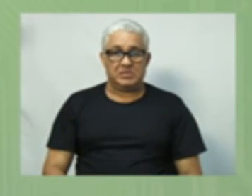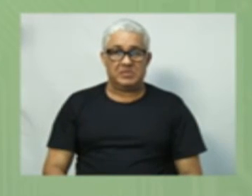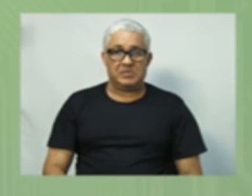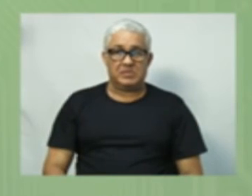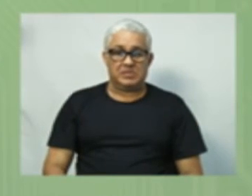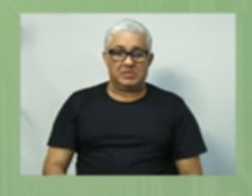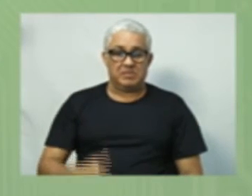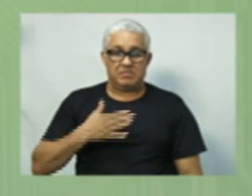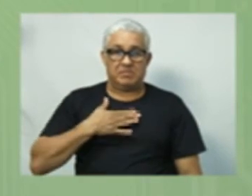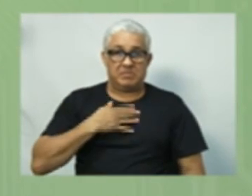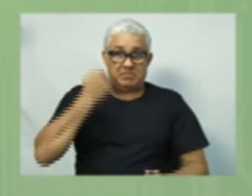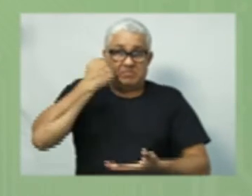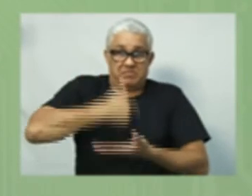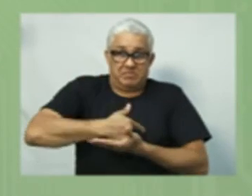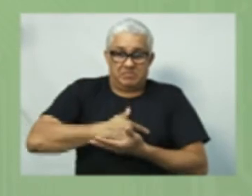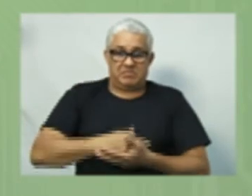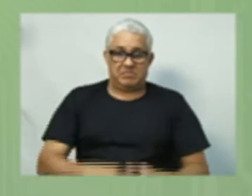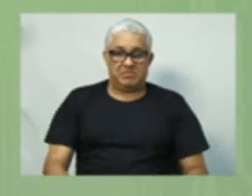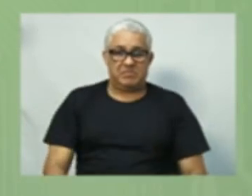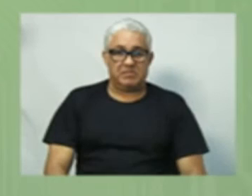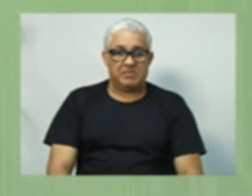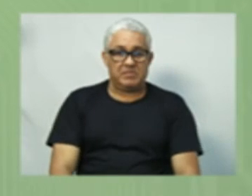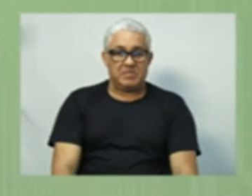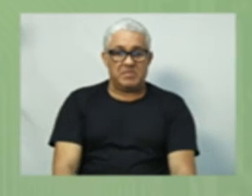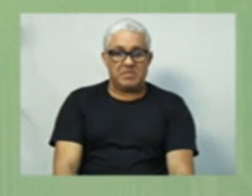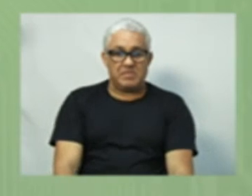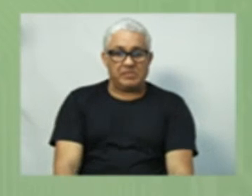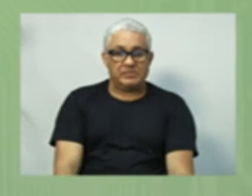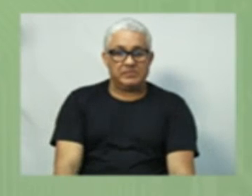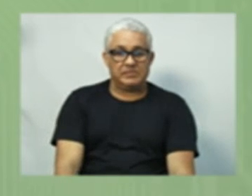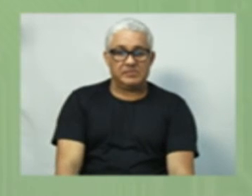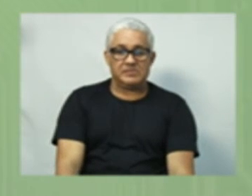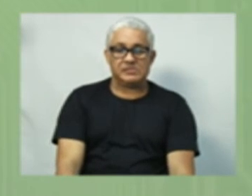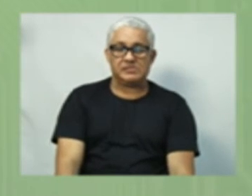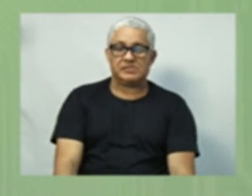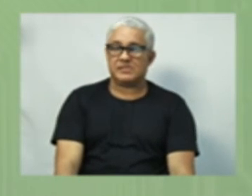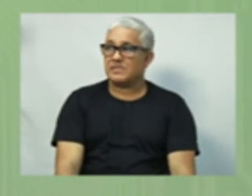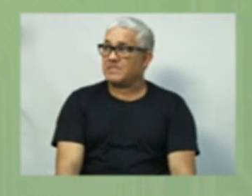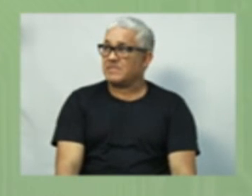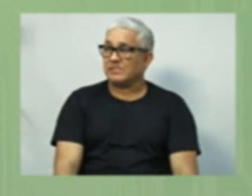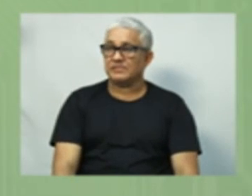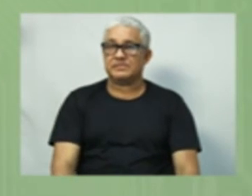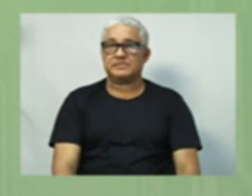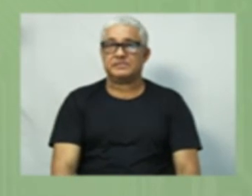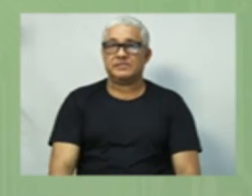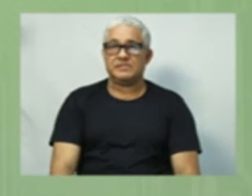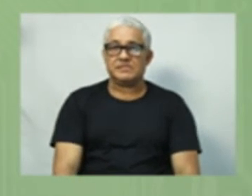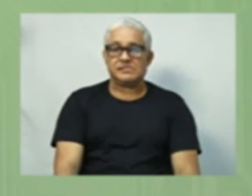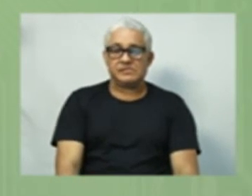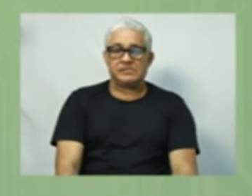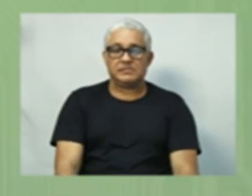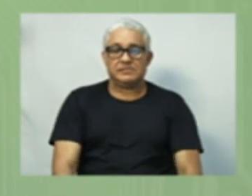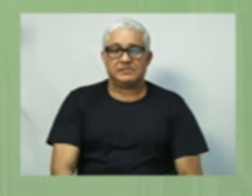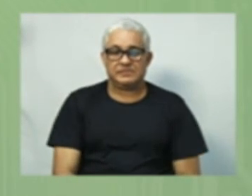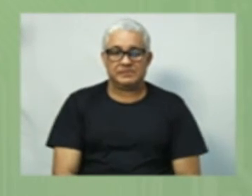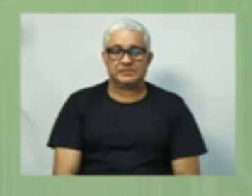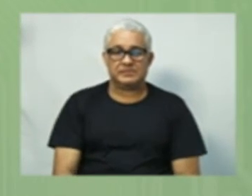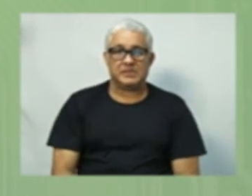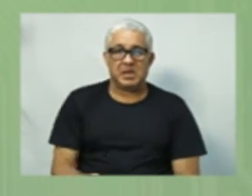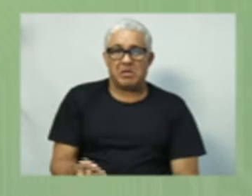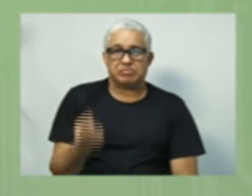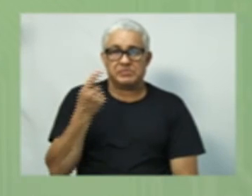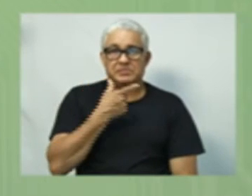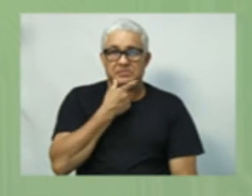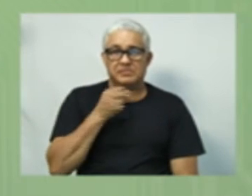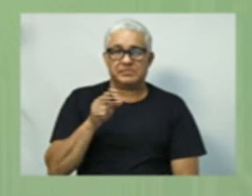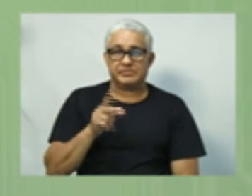meus honorários. Pelo amor de Deus, que irmão é esse? Mas, meu Deus do céu, esse irmãozinho aí não presta não,